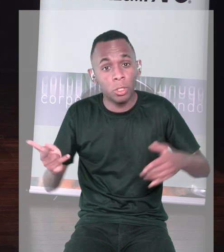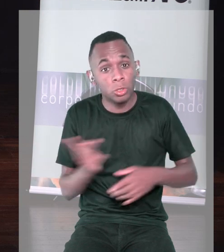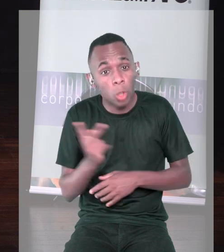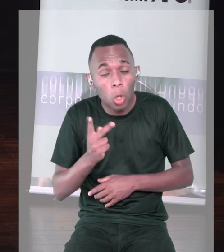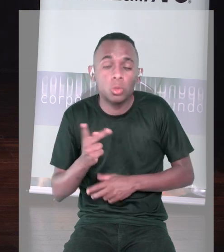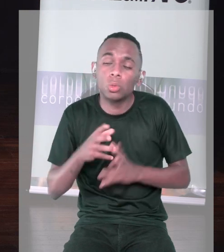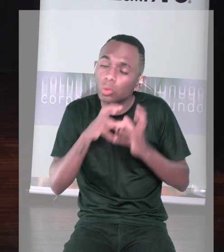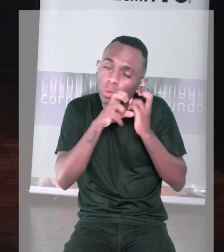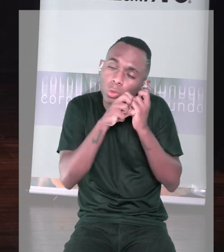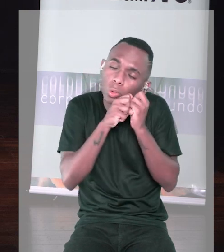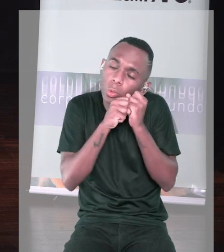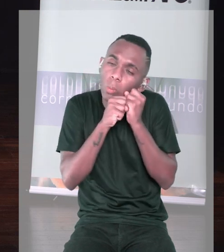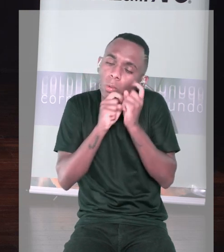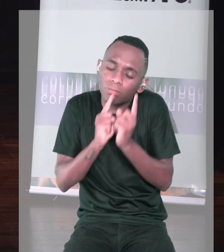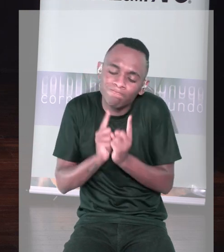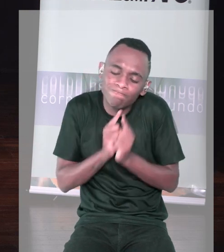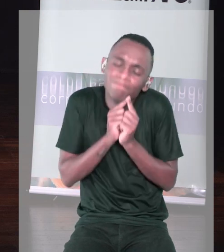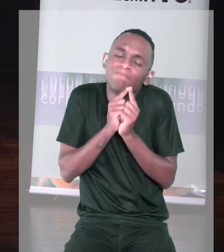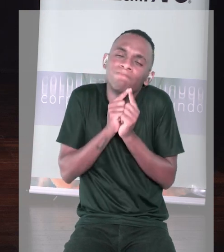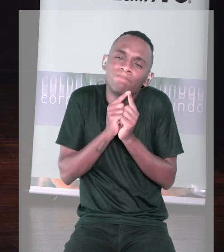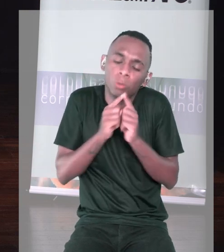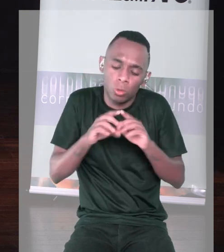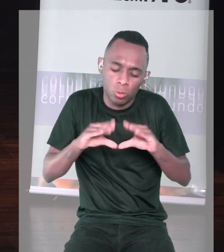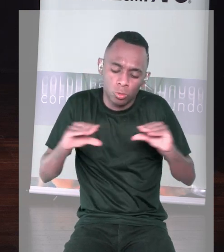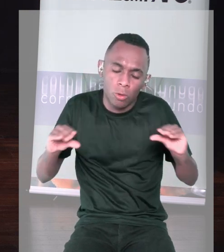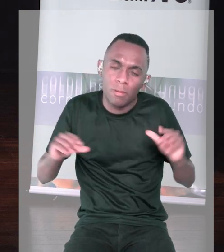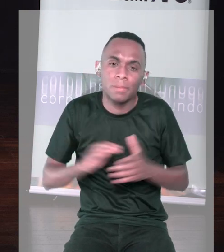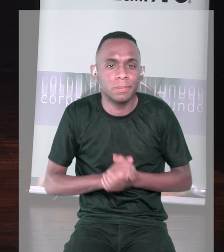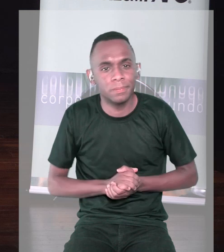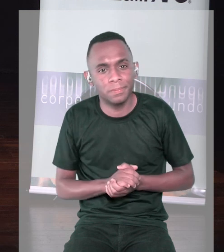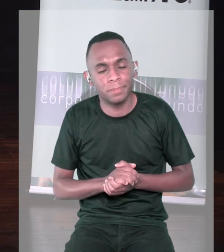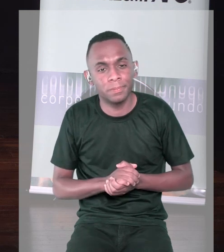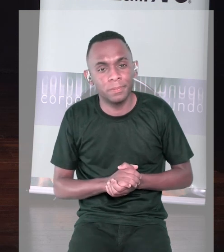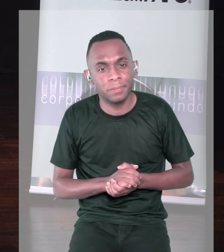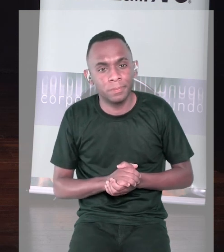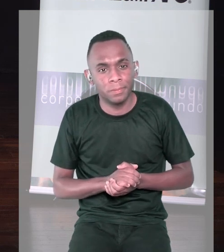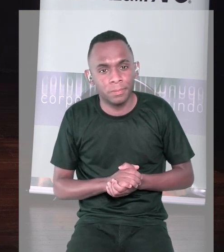largura e nós dormíamos apertados, um contra o outro.